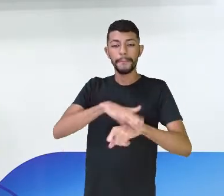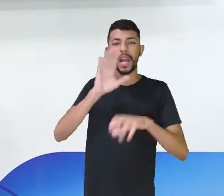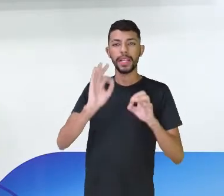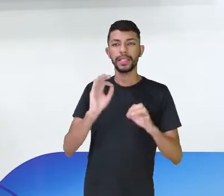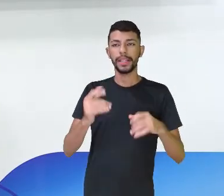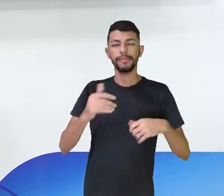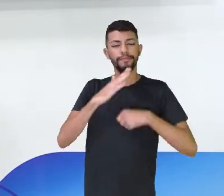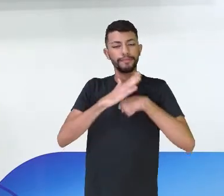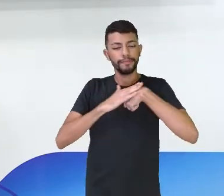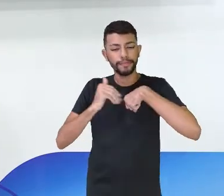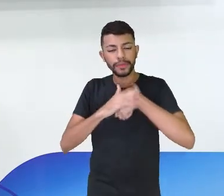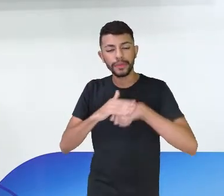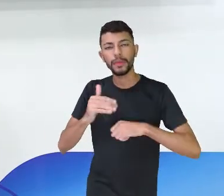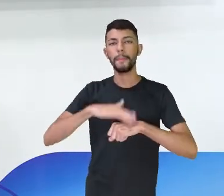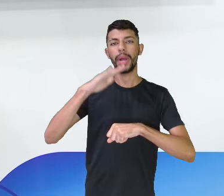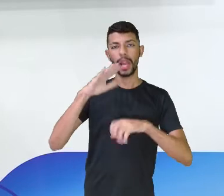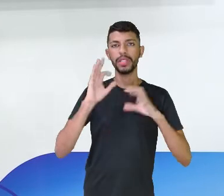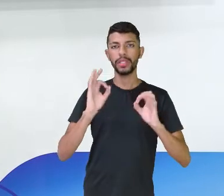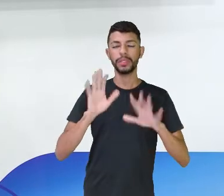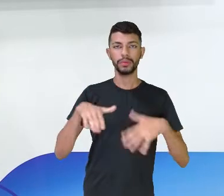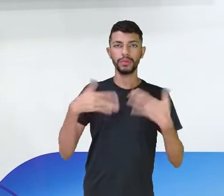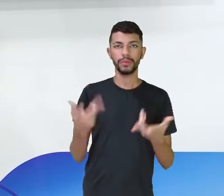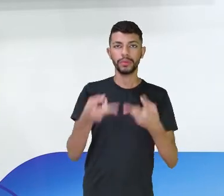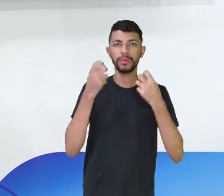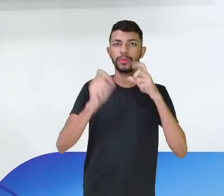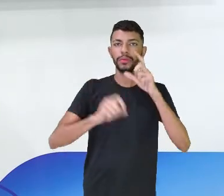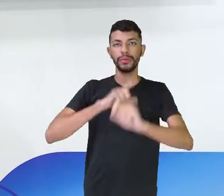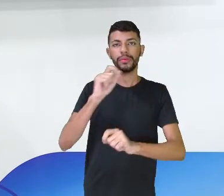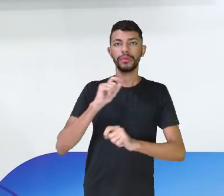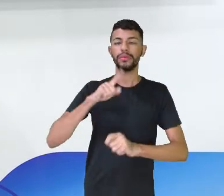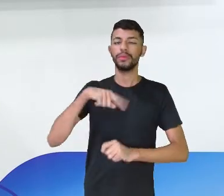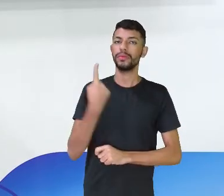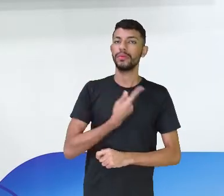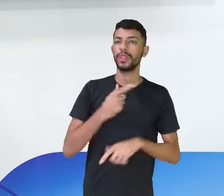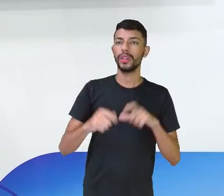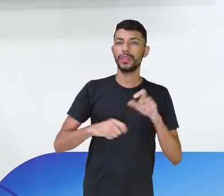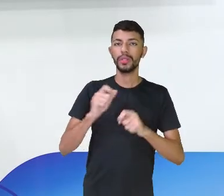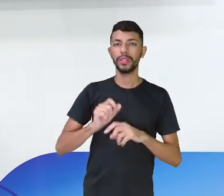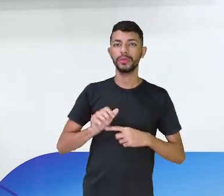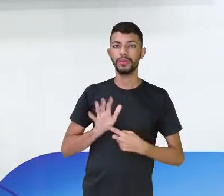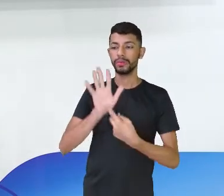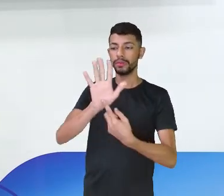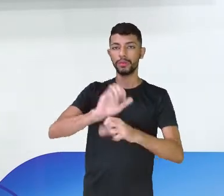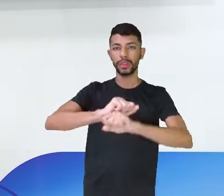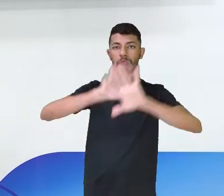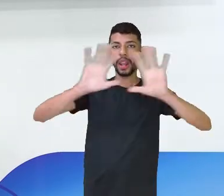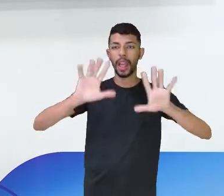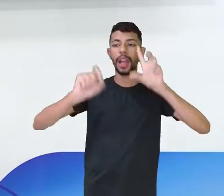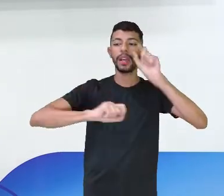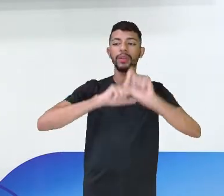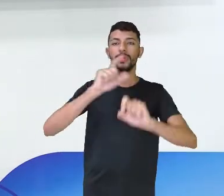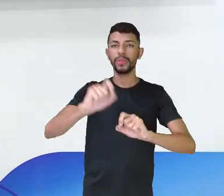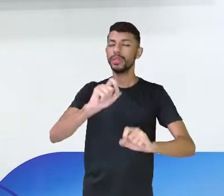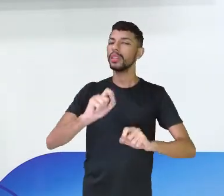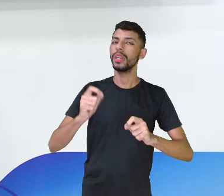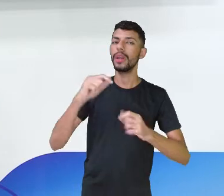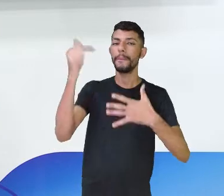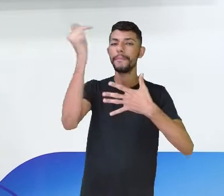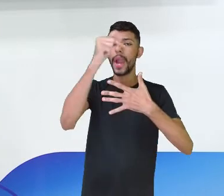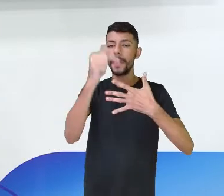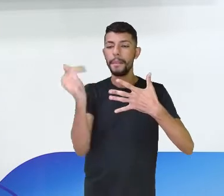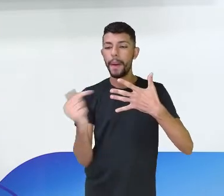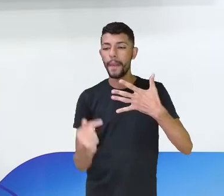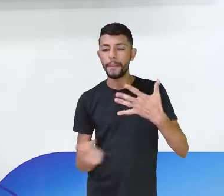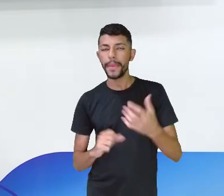mais carinhoso. Então, percebam que quando a gente deixa evidente, né, esses aspectos que a gente está falando